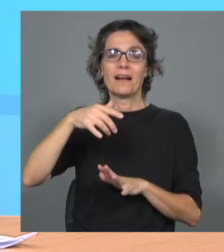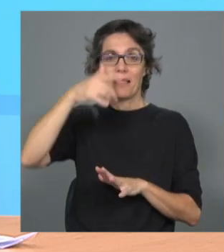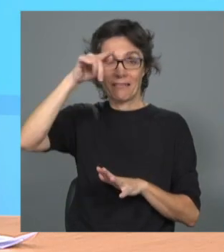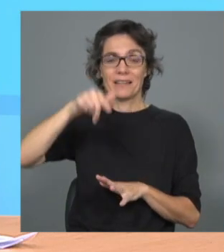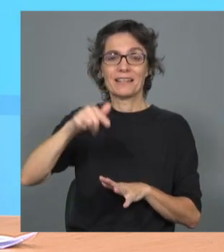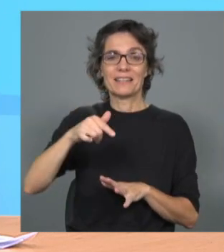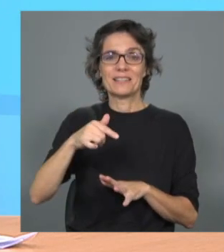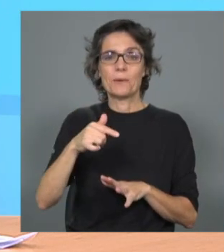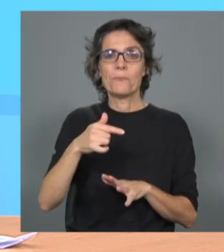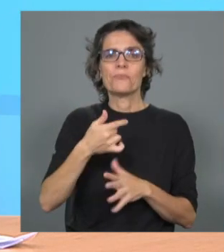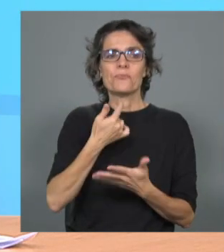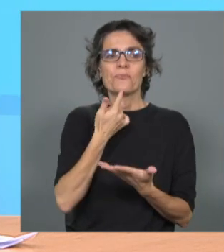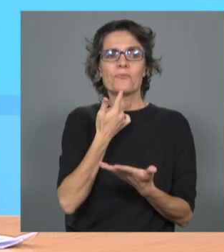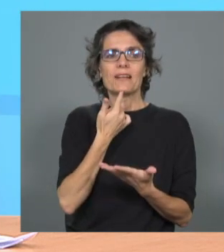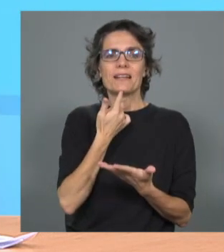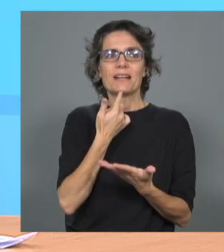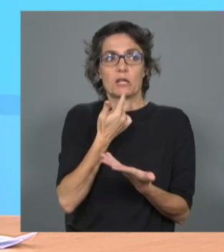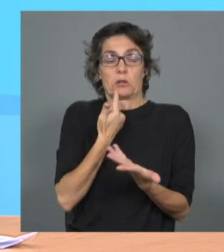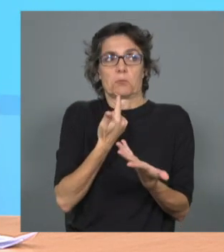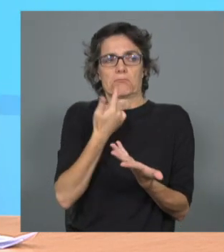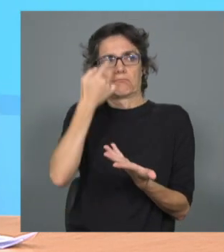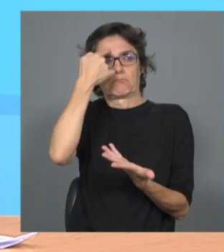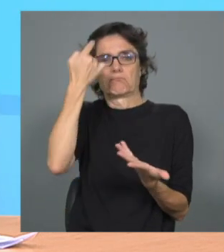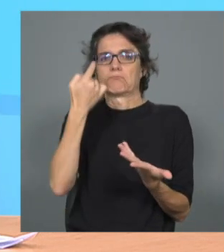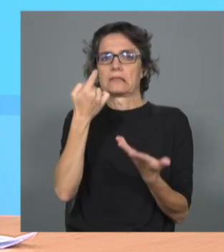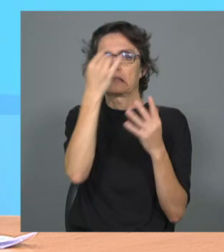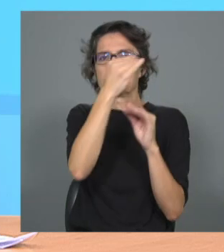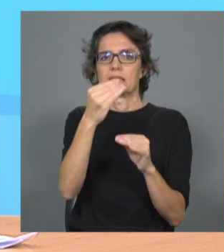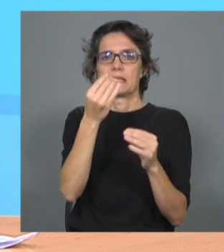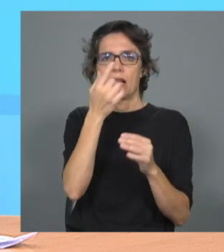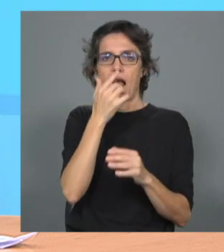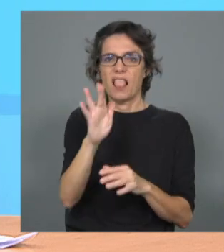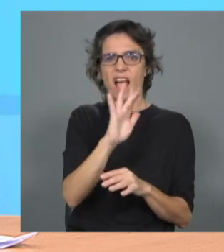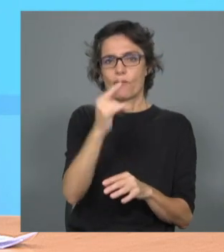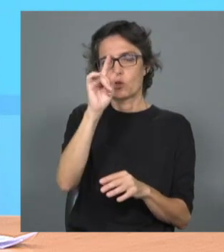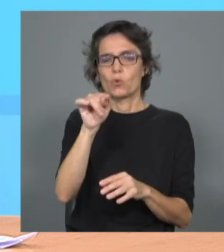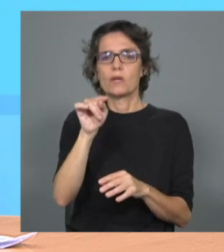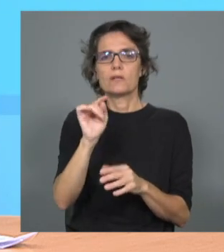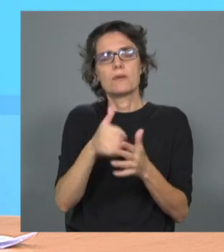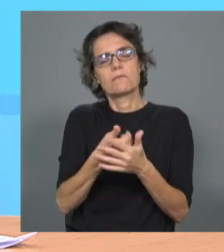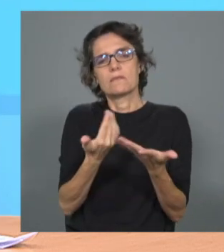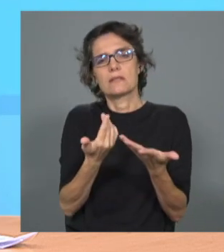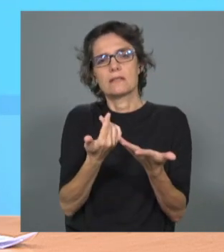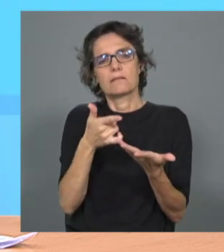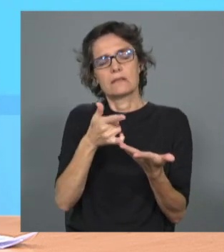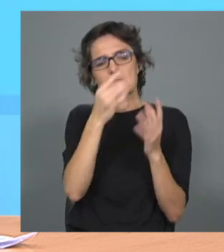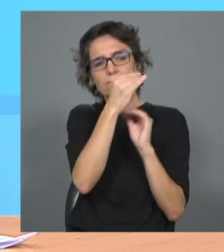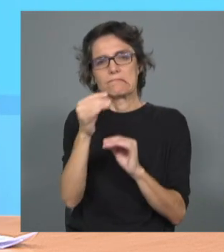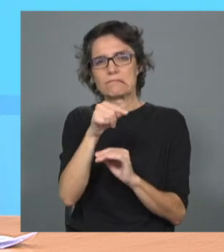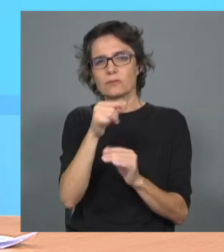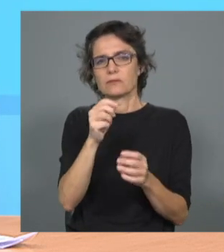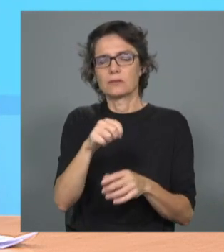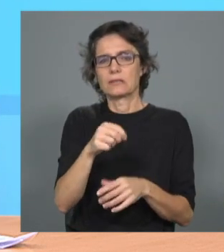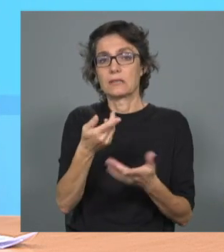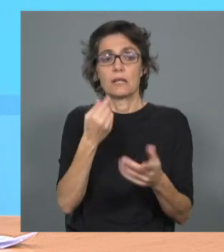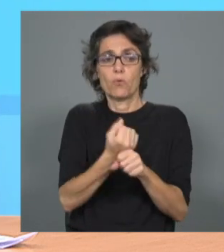de todo. Esperava sim fazer alguma coisa ligada à missão, a evangelização, o anúncio do Evangelho, e no fundo é aquilo que eu faço hoje. Como vigário paroquial